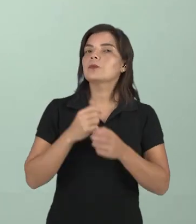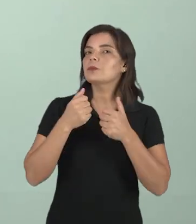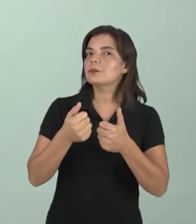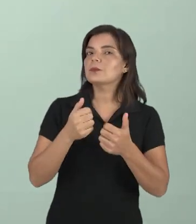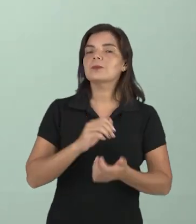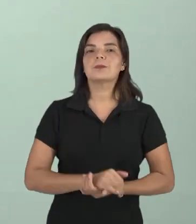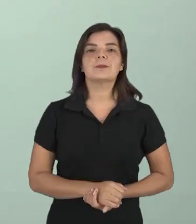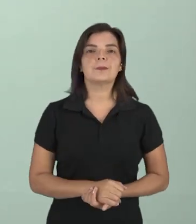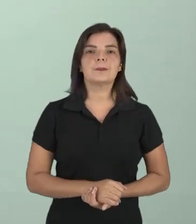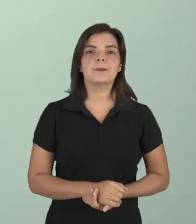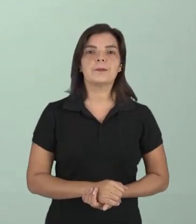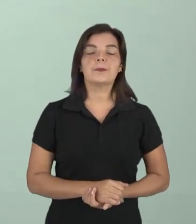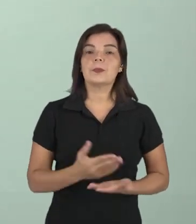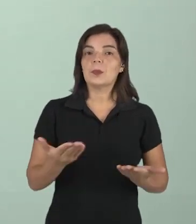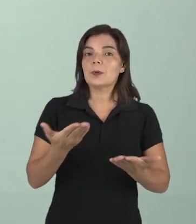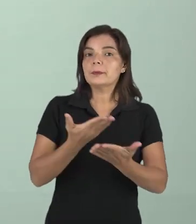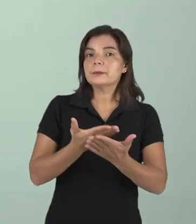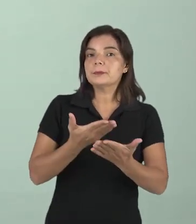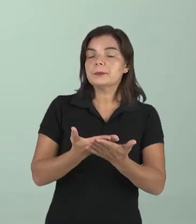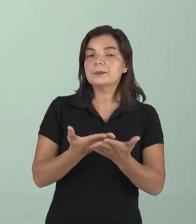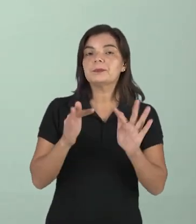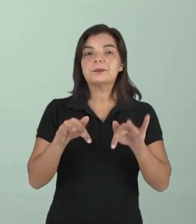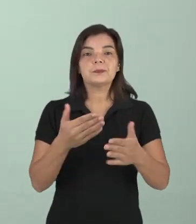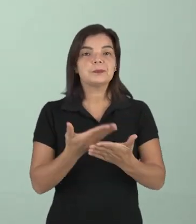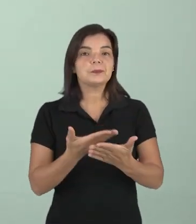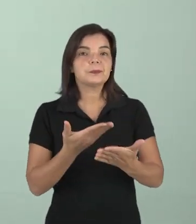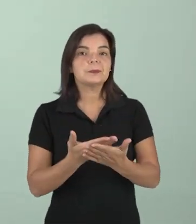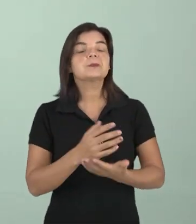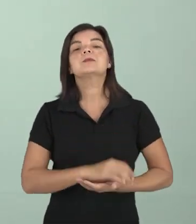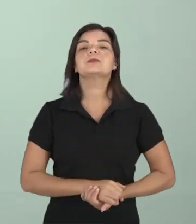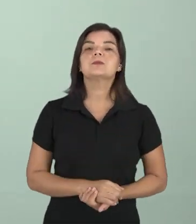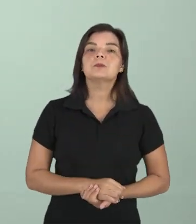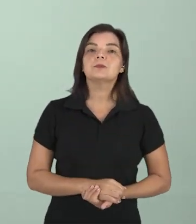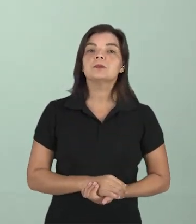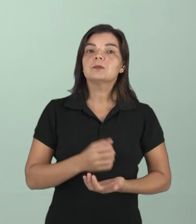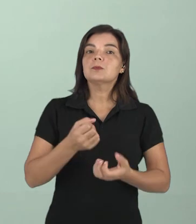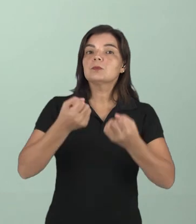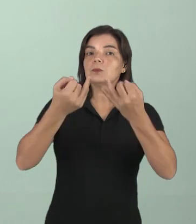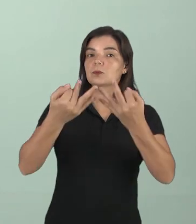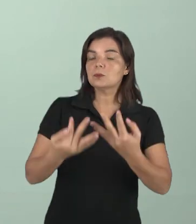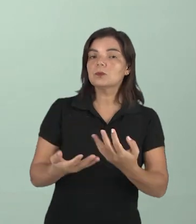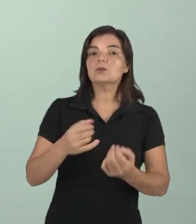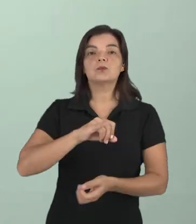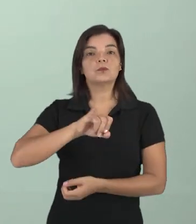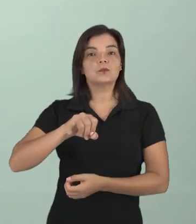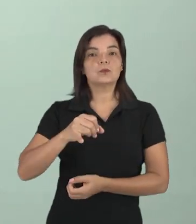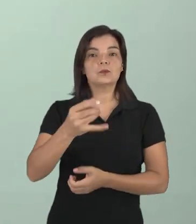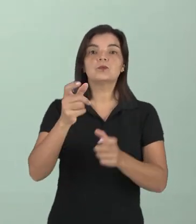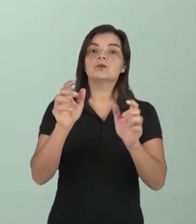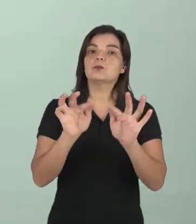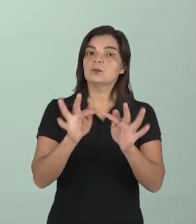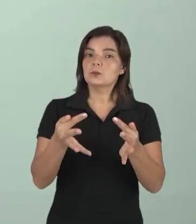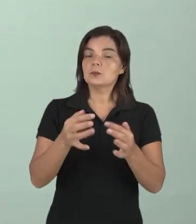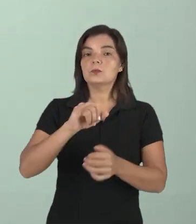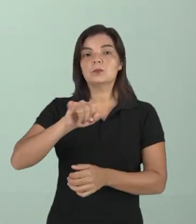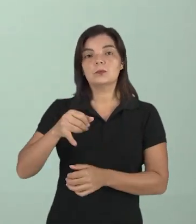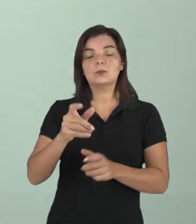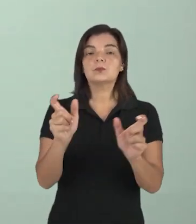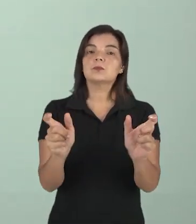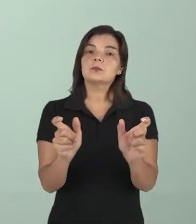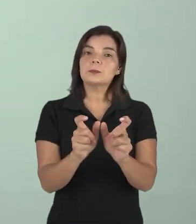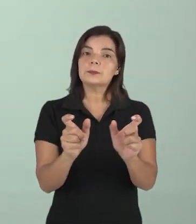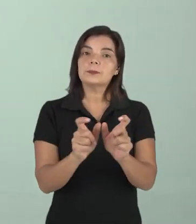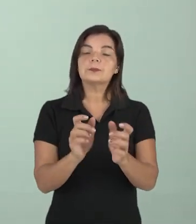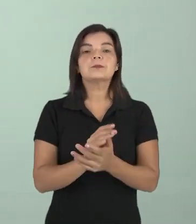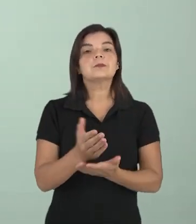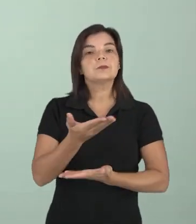bem? Pessoal, hoje nós ficamos por aqui trabalhando as conexões entre os juros simples e